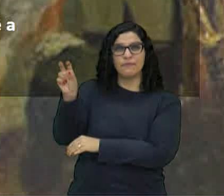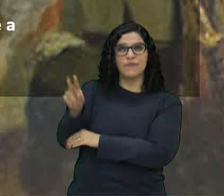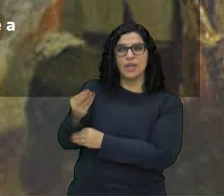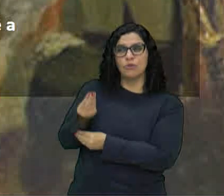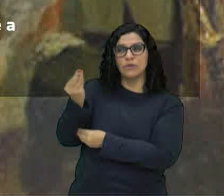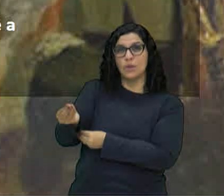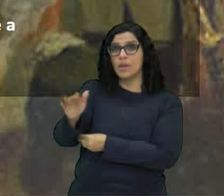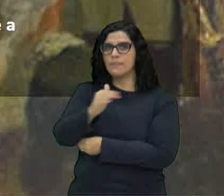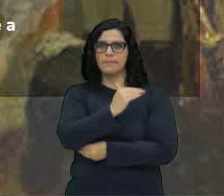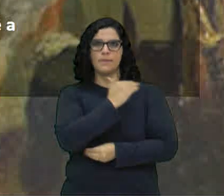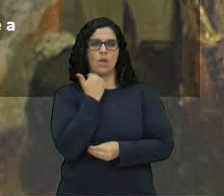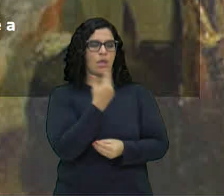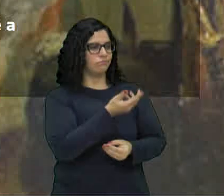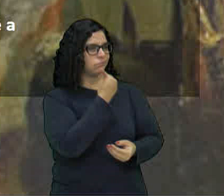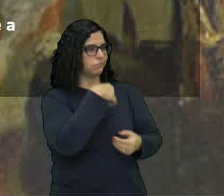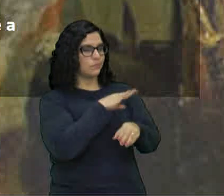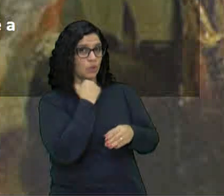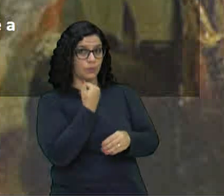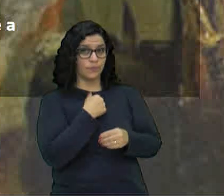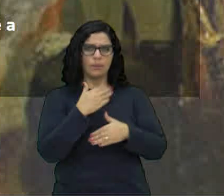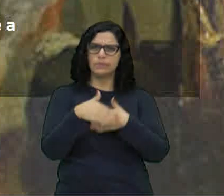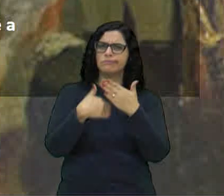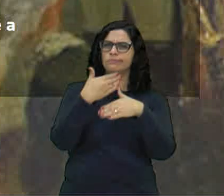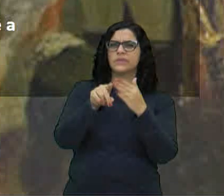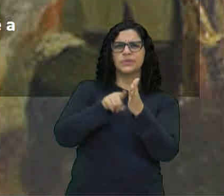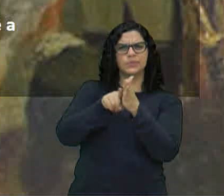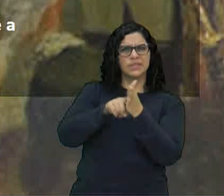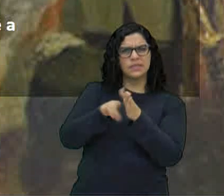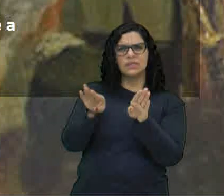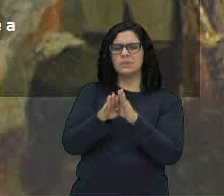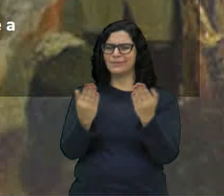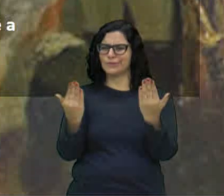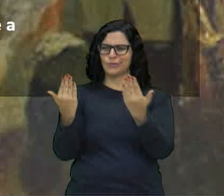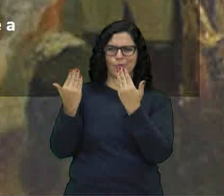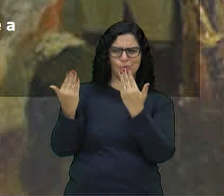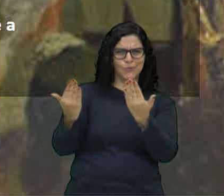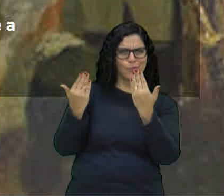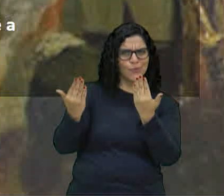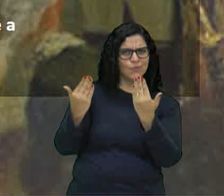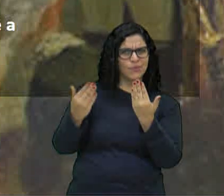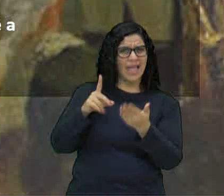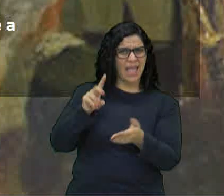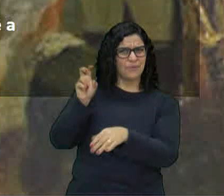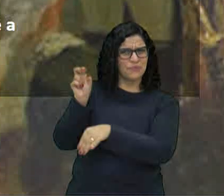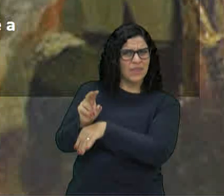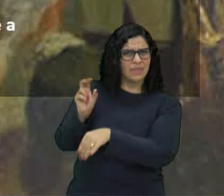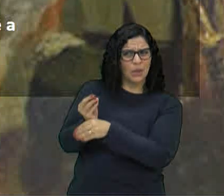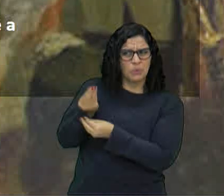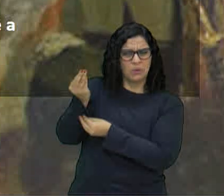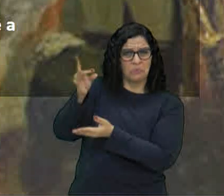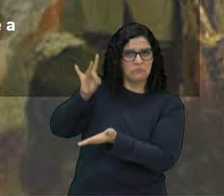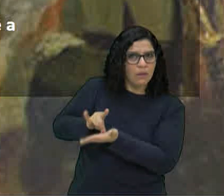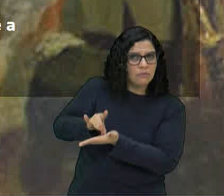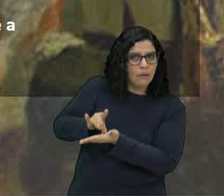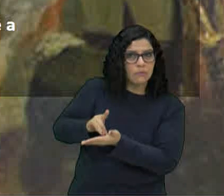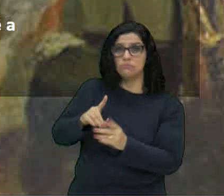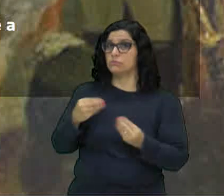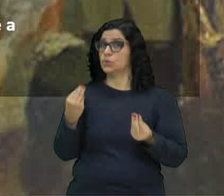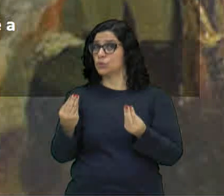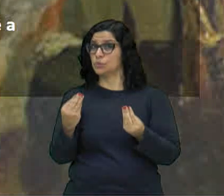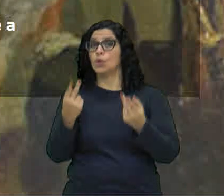tóxica. Passado algum tempo, algumas pesquisas colocaram em dúvida que o envenenamento tivesse ocorrido.